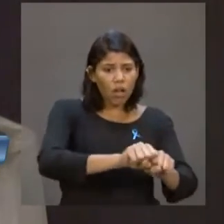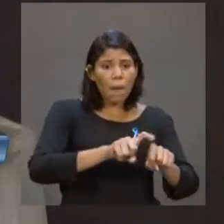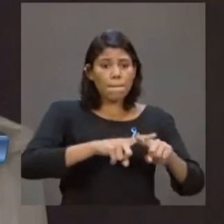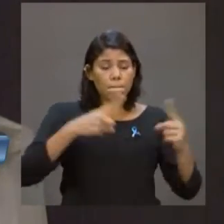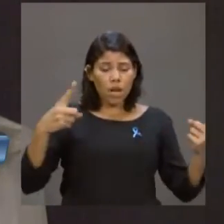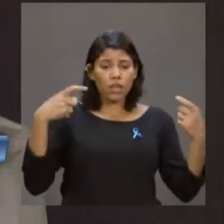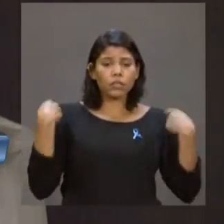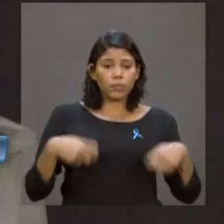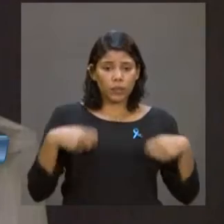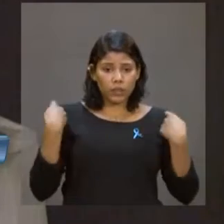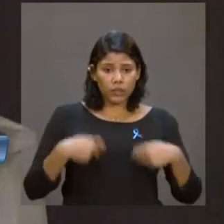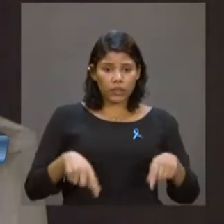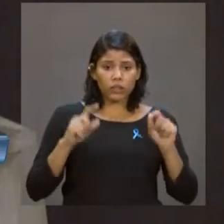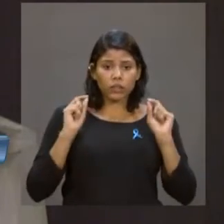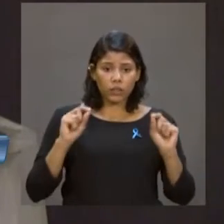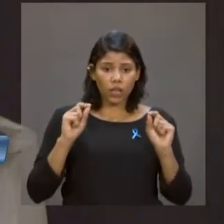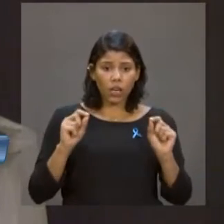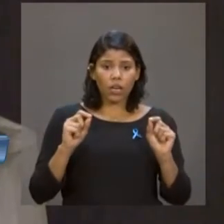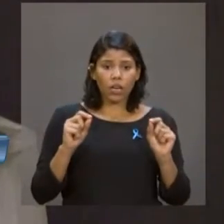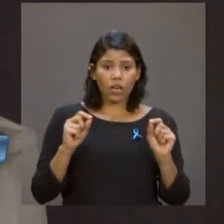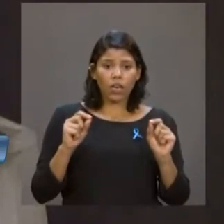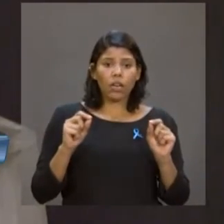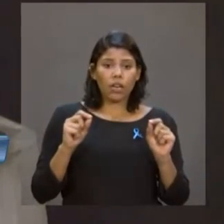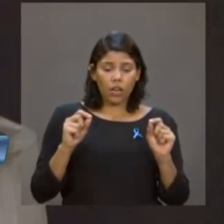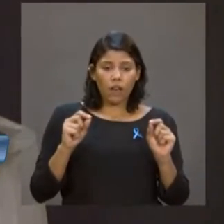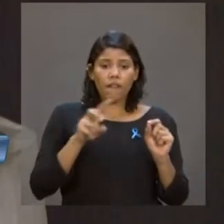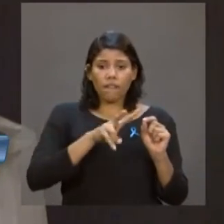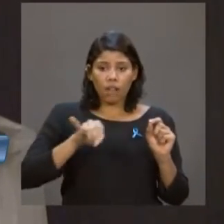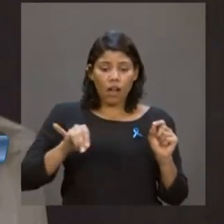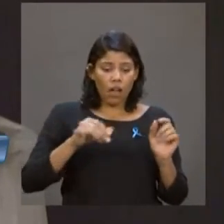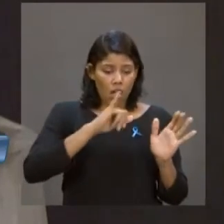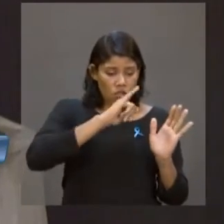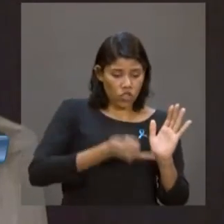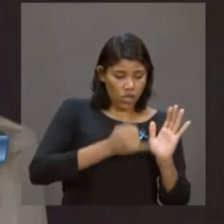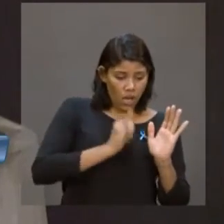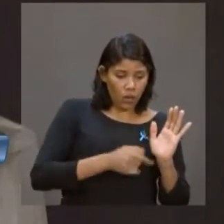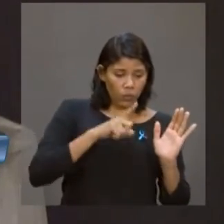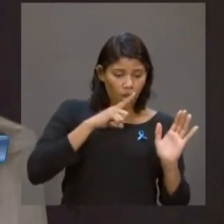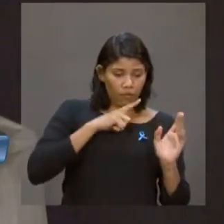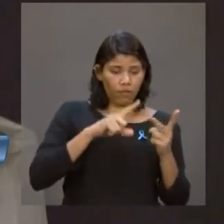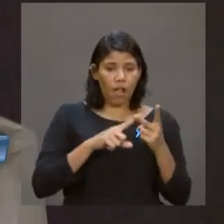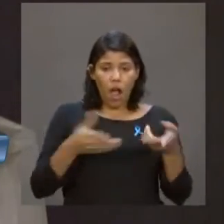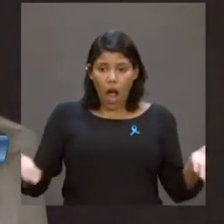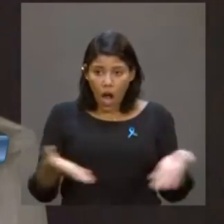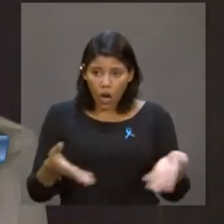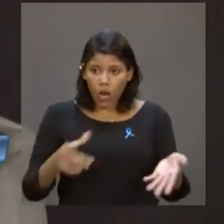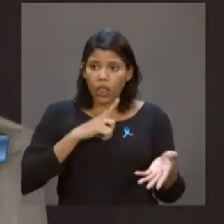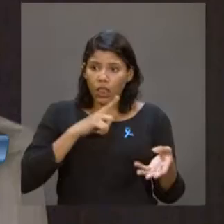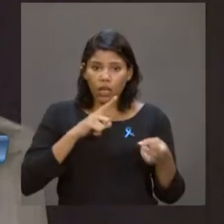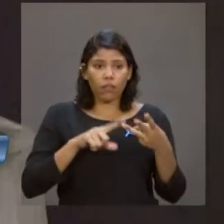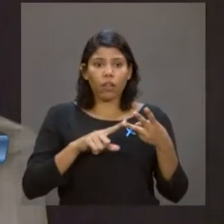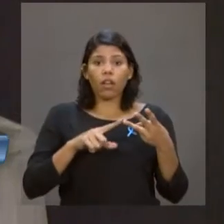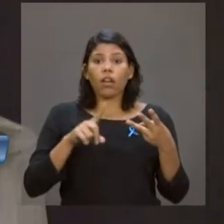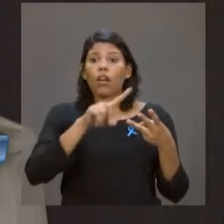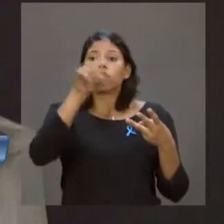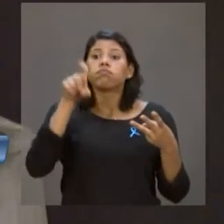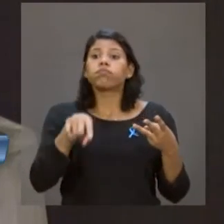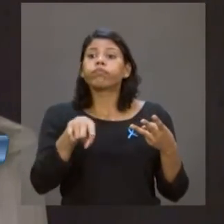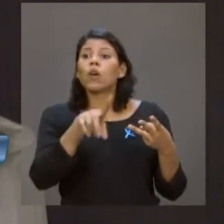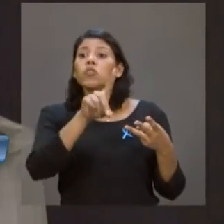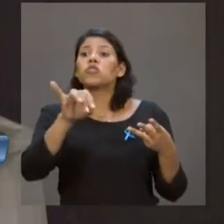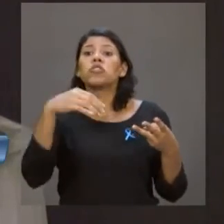causas das causas, porque senão a gente vai viver de crise. Teve crise em janeiro, teve crise agora, vai ter crise quando agora? Ou